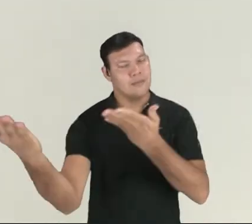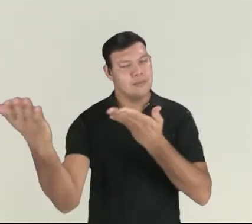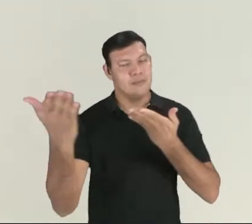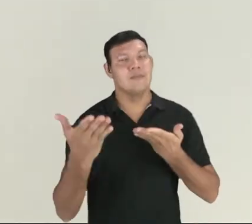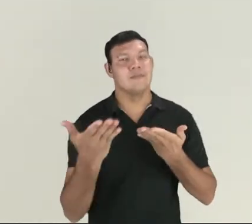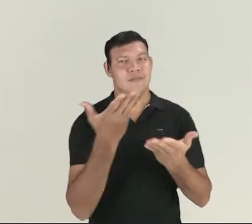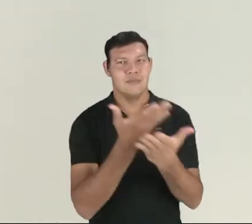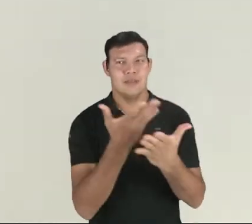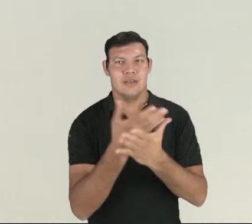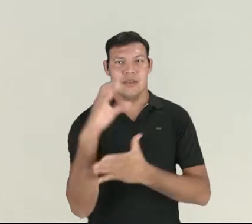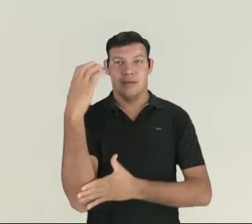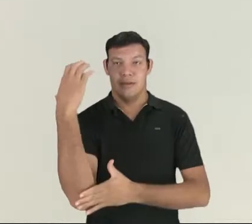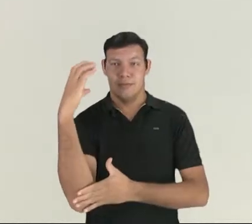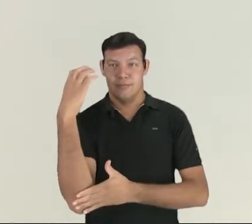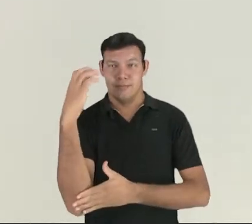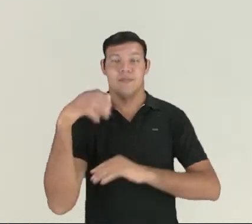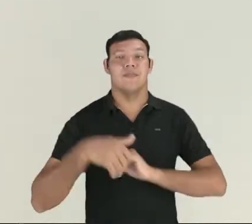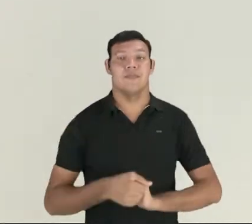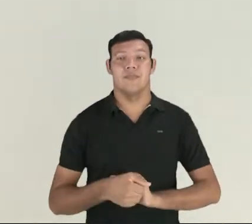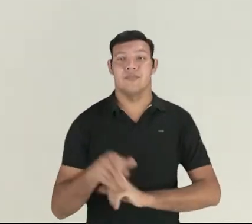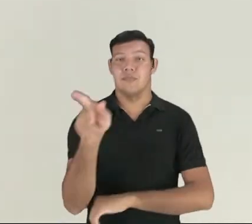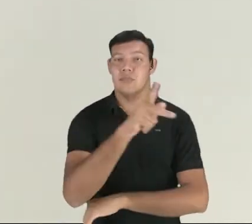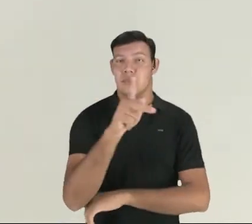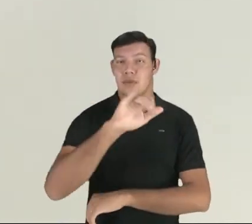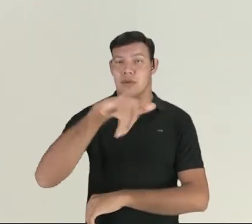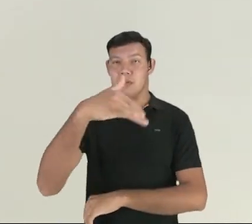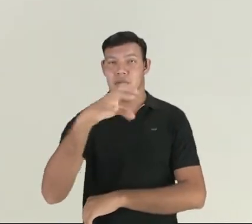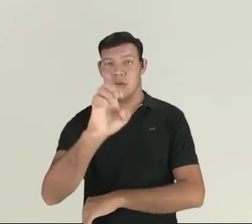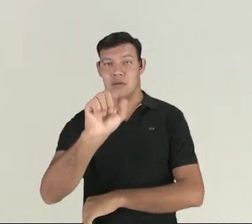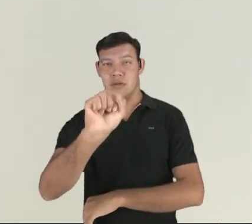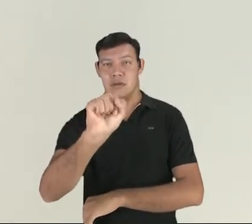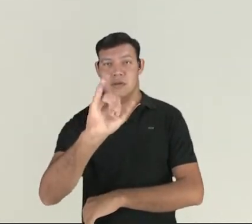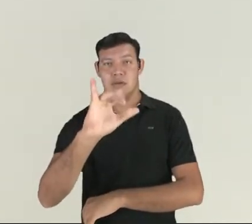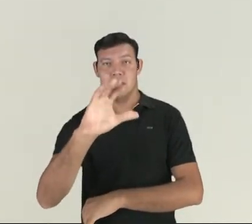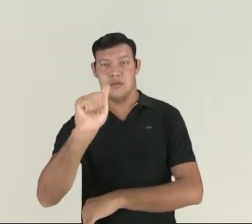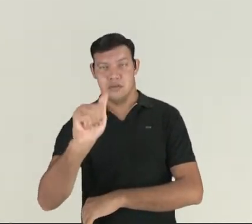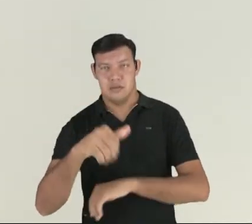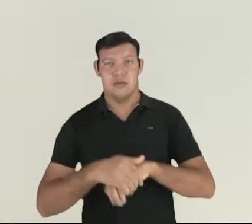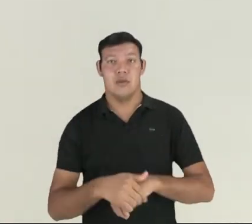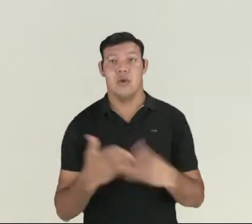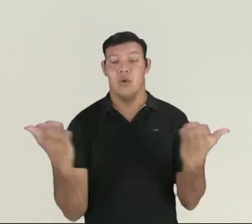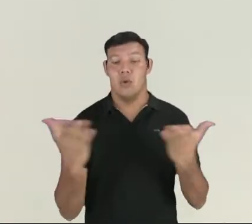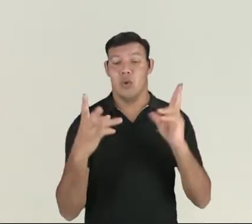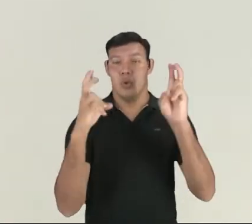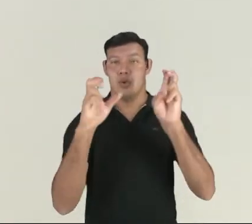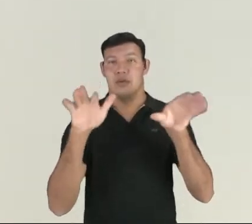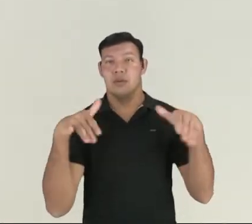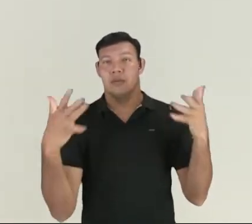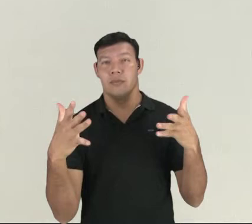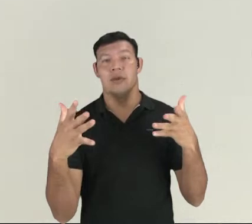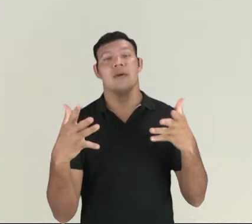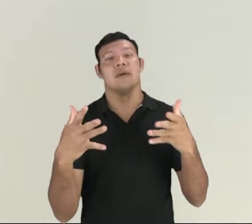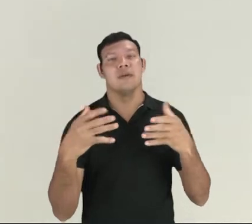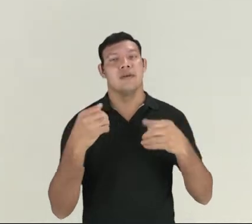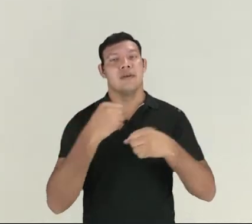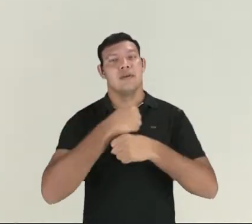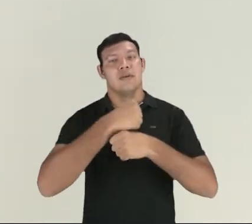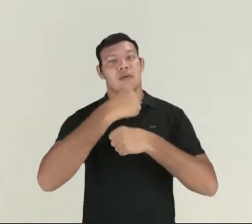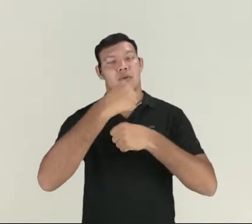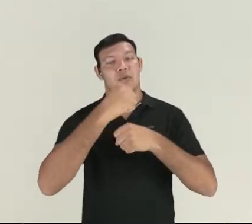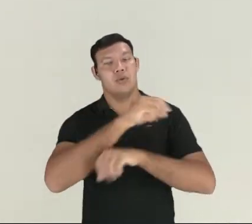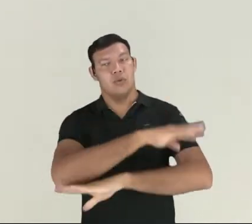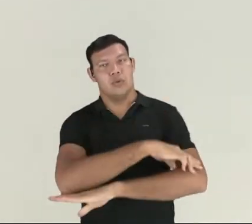Bem-vindos a mais uma aula de ciências. Sou a professora Jéssica e na aula de hoje nós veremos sobre os dias e as noites dos movimentos da